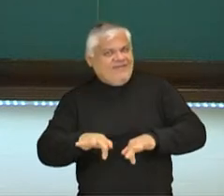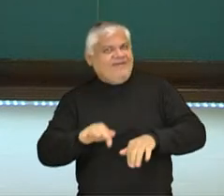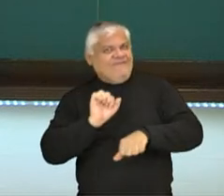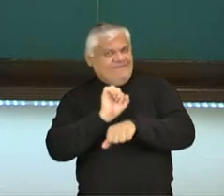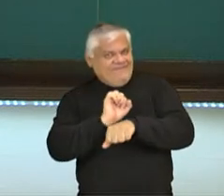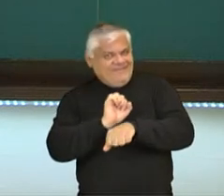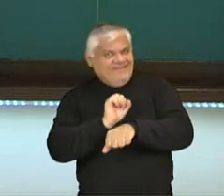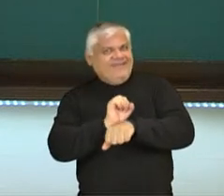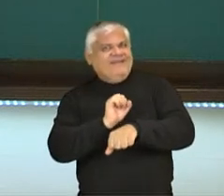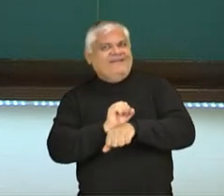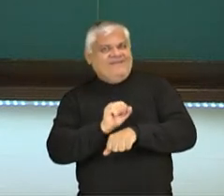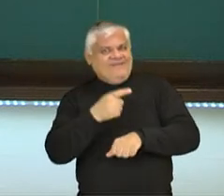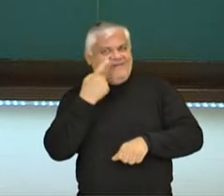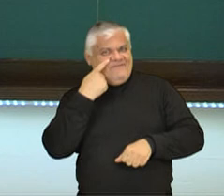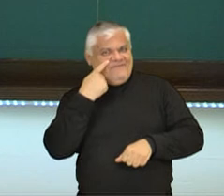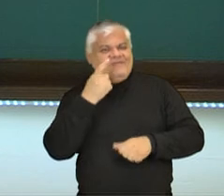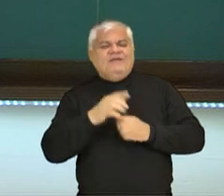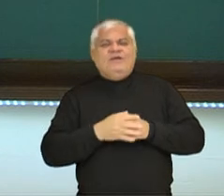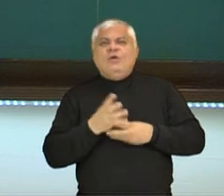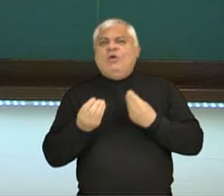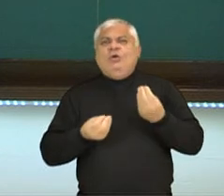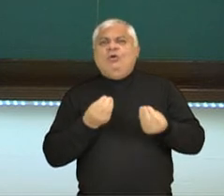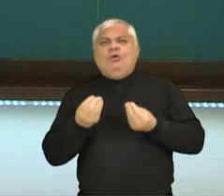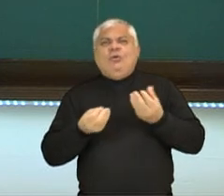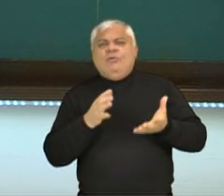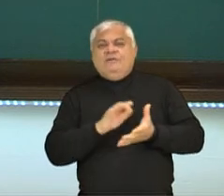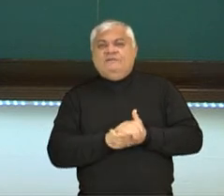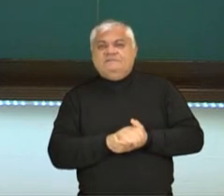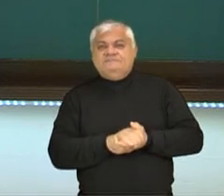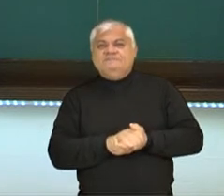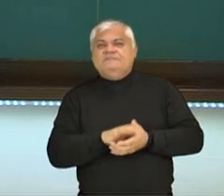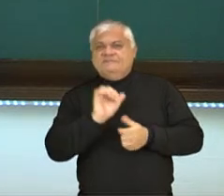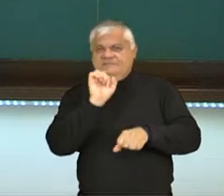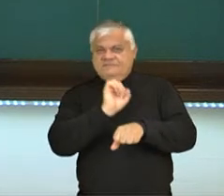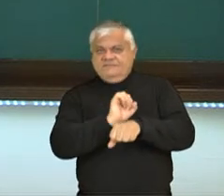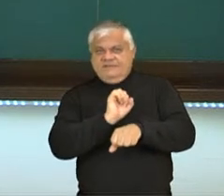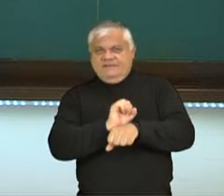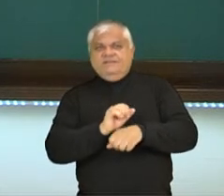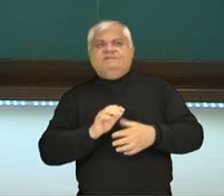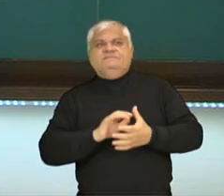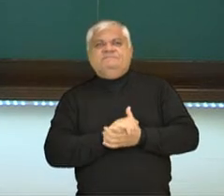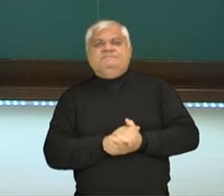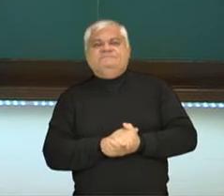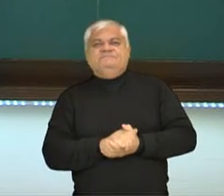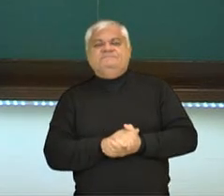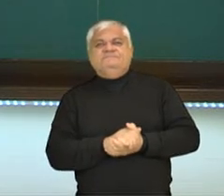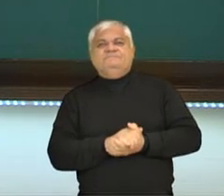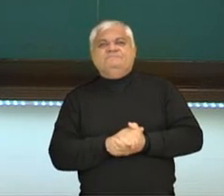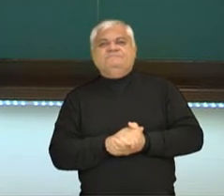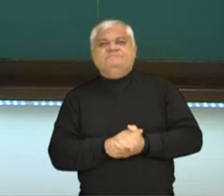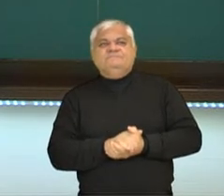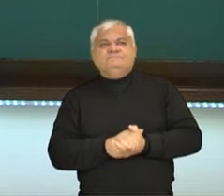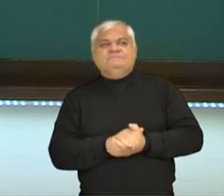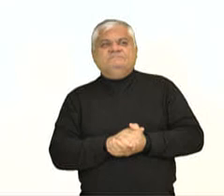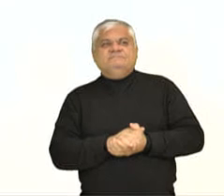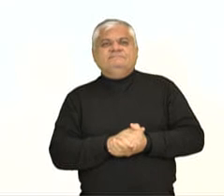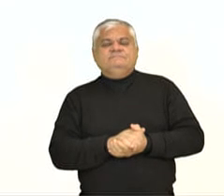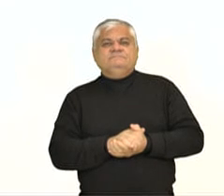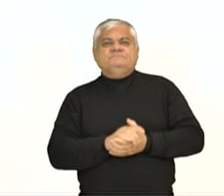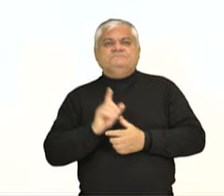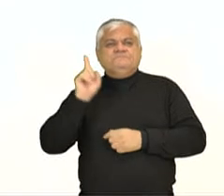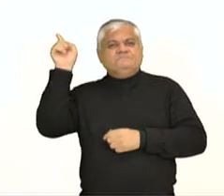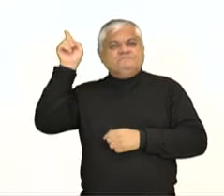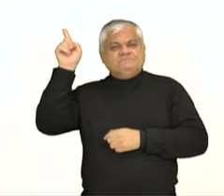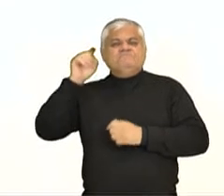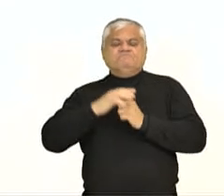vai ver. Sim, professor, como assim, professor? Aguarde, aguarde, verá. Bom, aqui nós